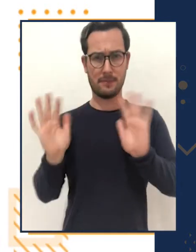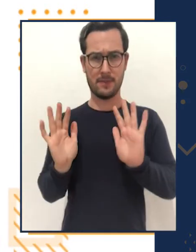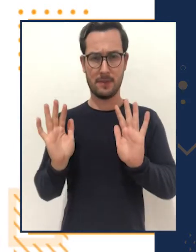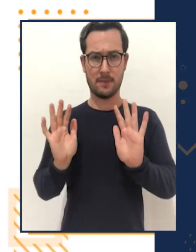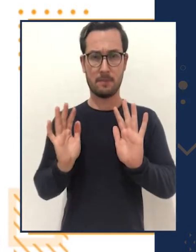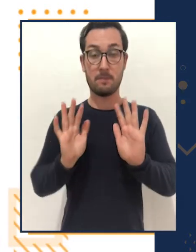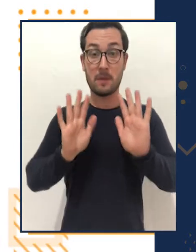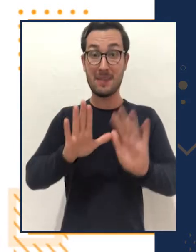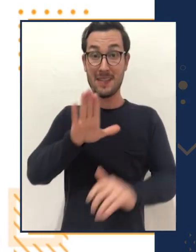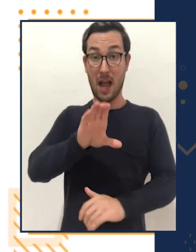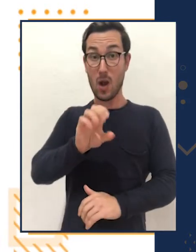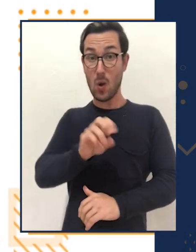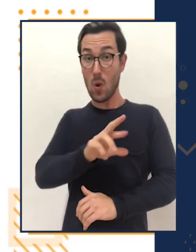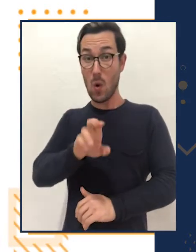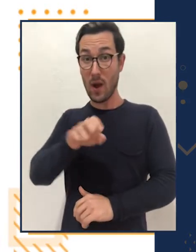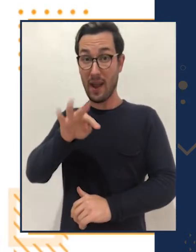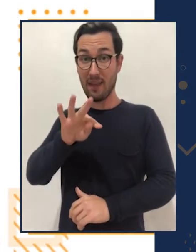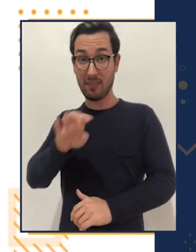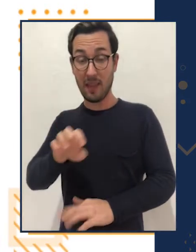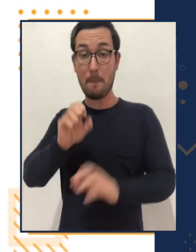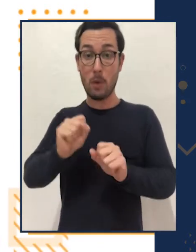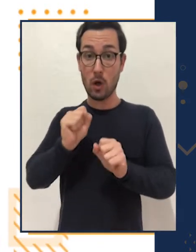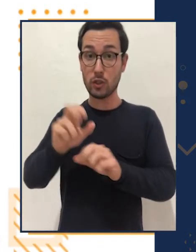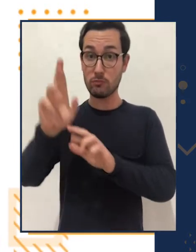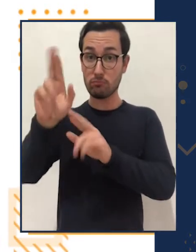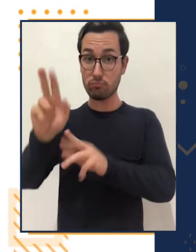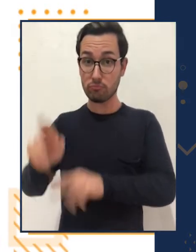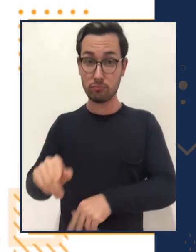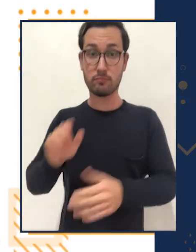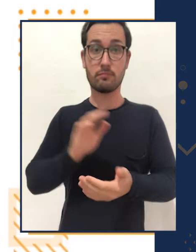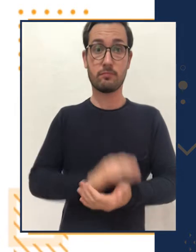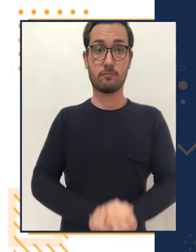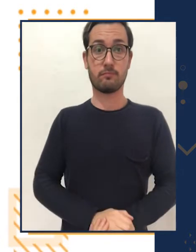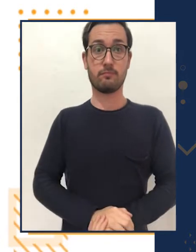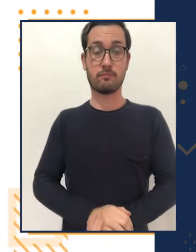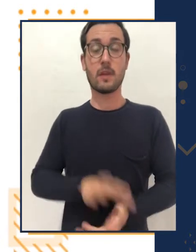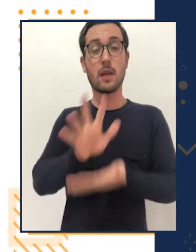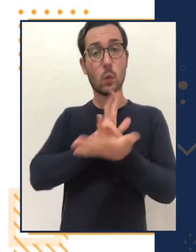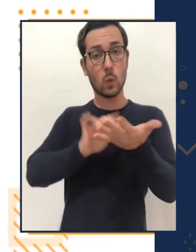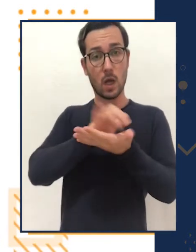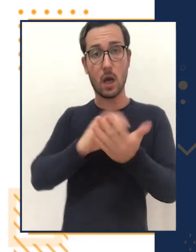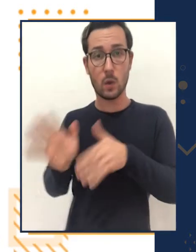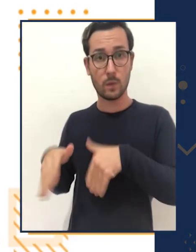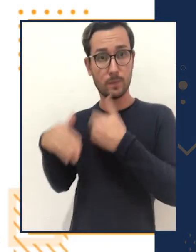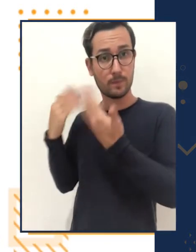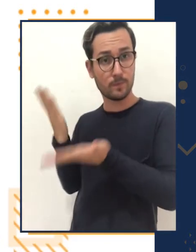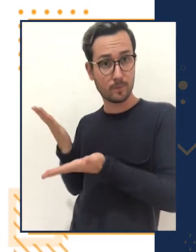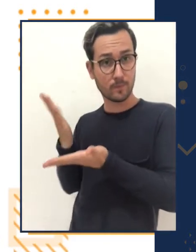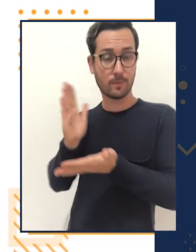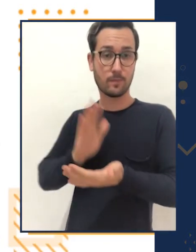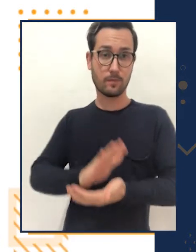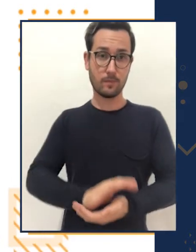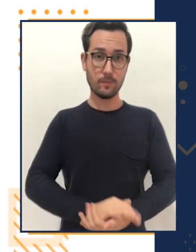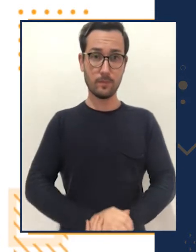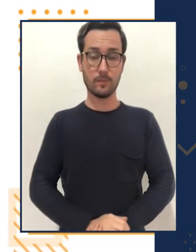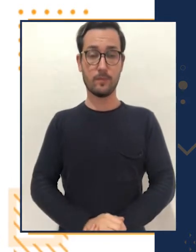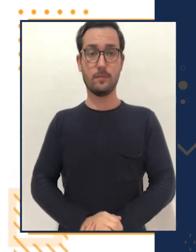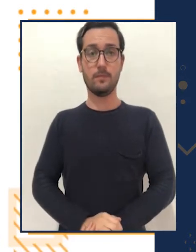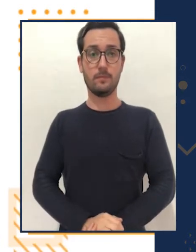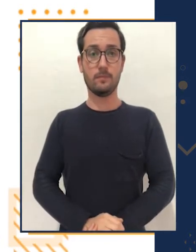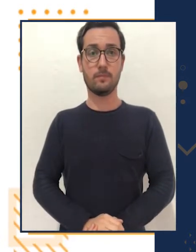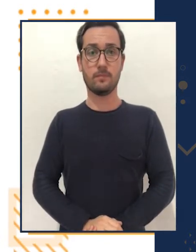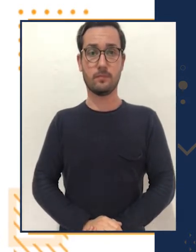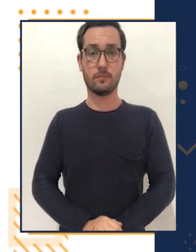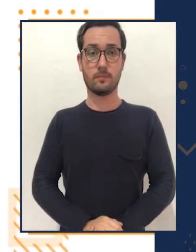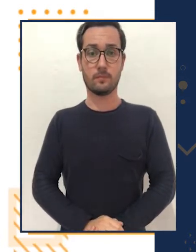da fonte que está sendo aplicada pela resistência equivalente entre esses resistores. A tensão sobre um resistor